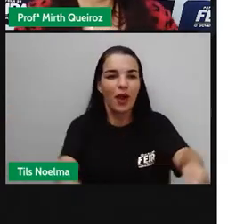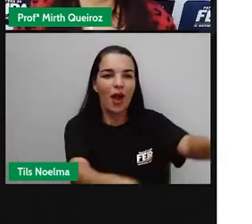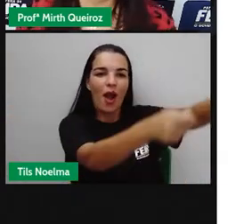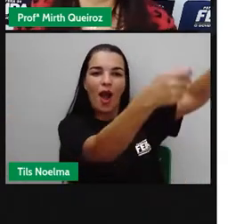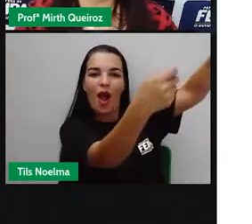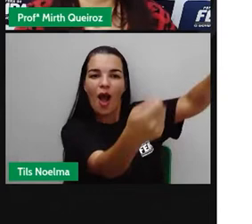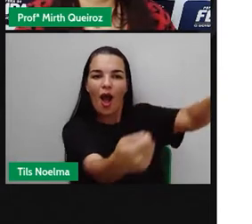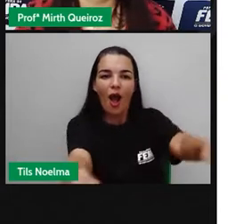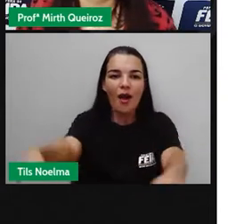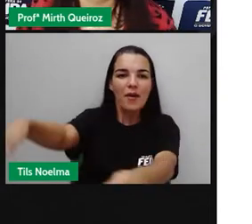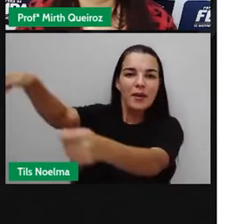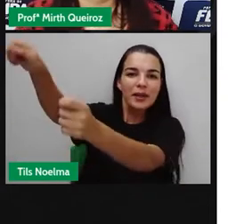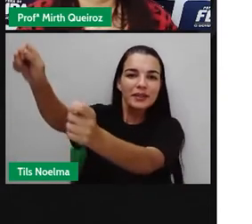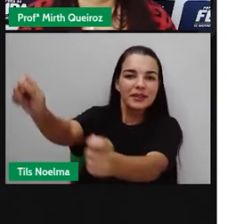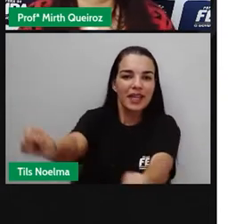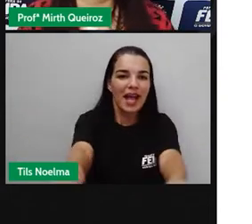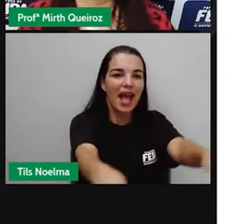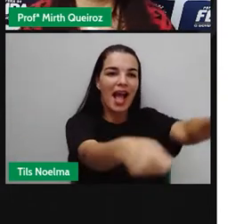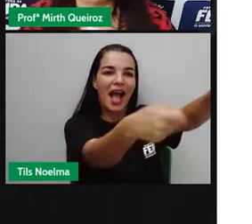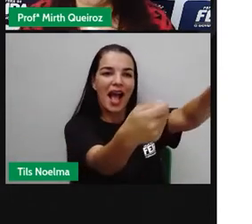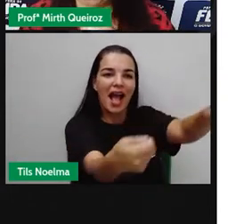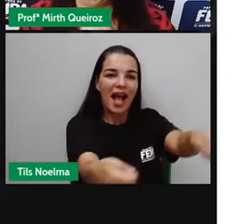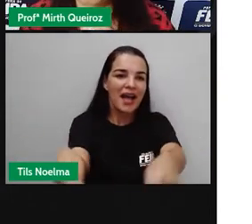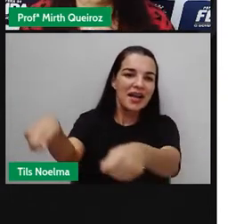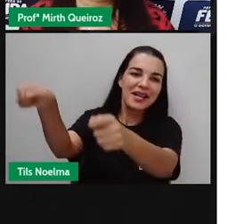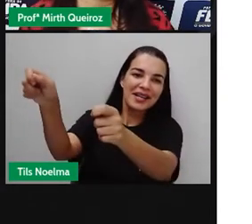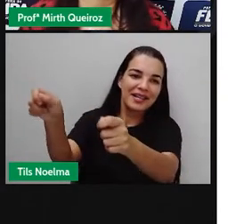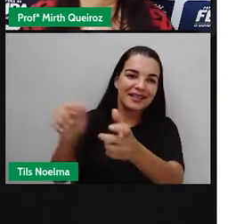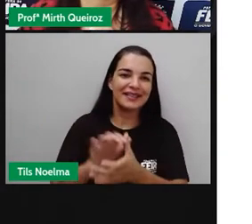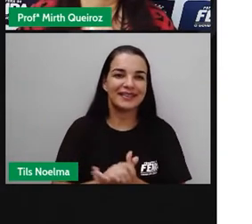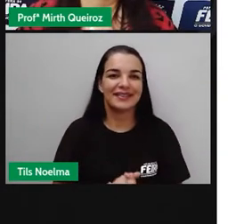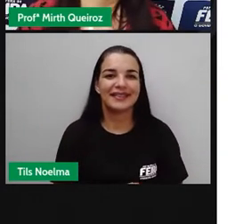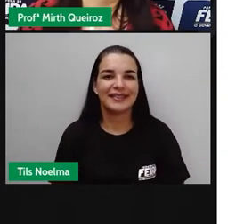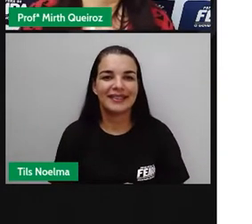aquele movimento que eles fazem assim.